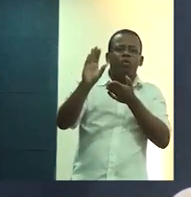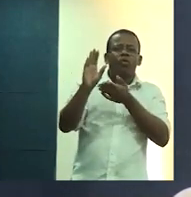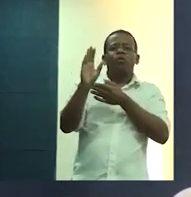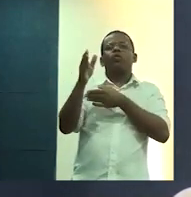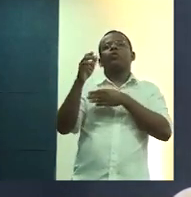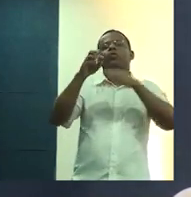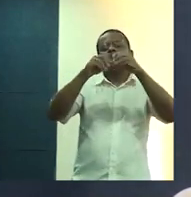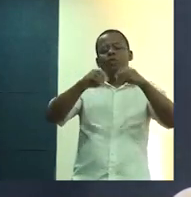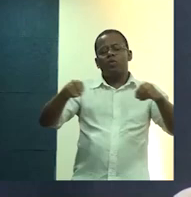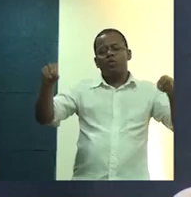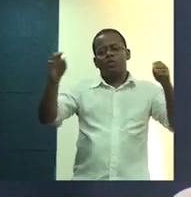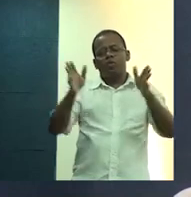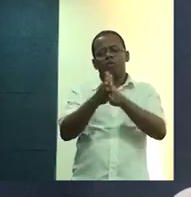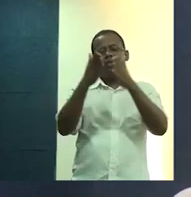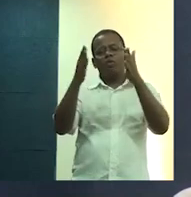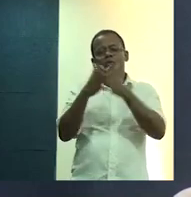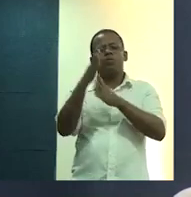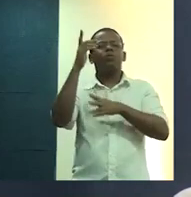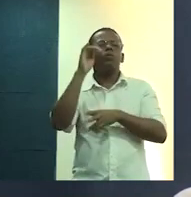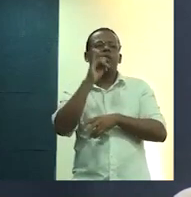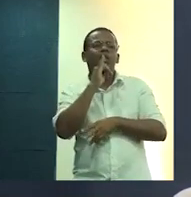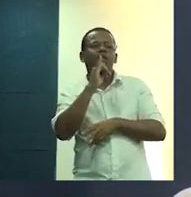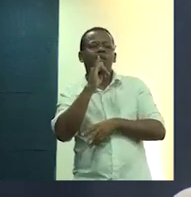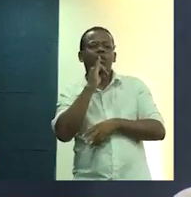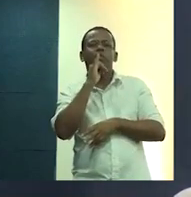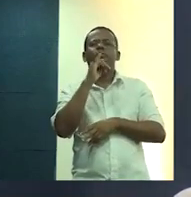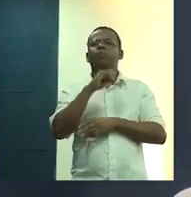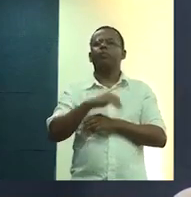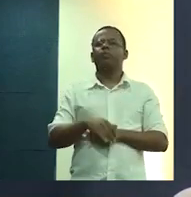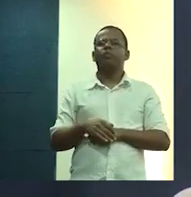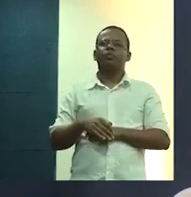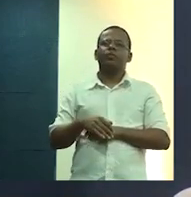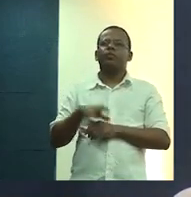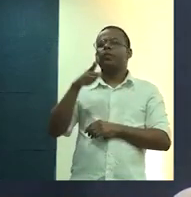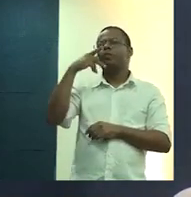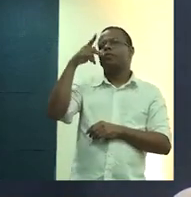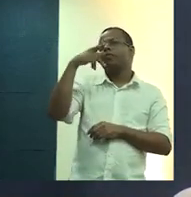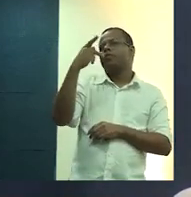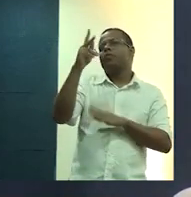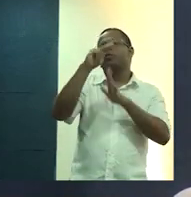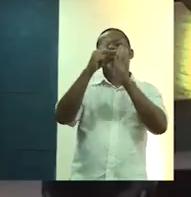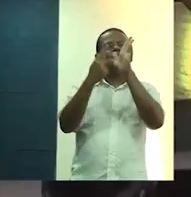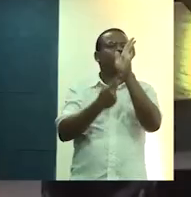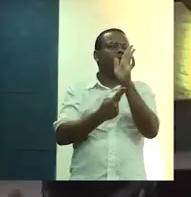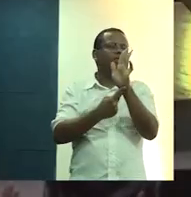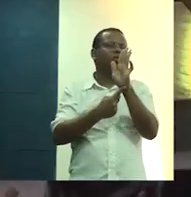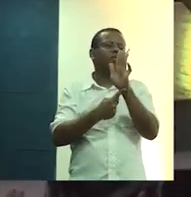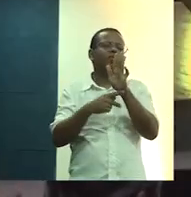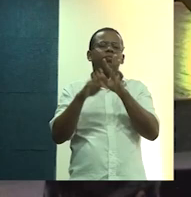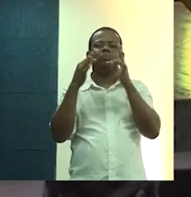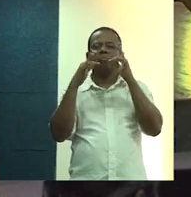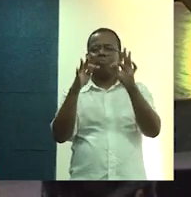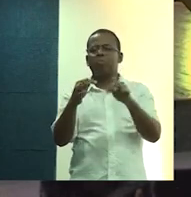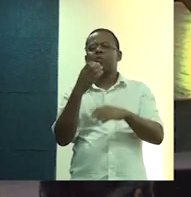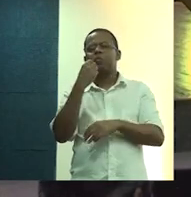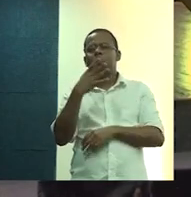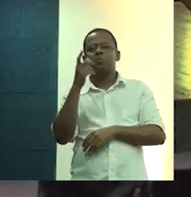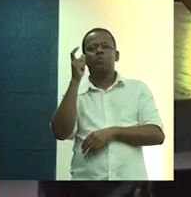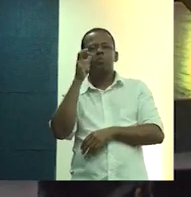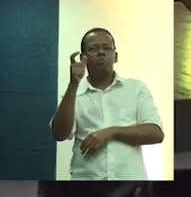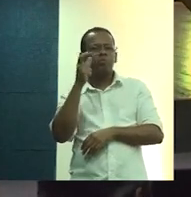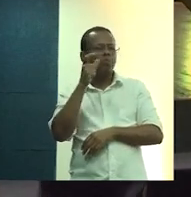investimento nos territórios periféricos para formação de hubs por exemplo de de formação de programadores digitais nessa área bem